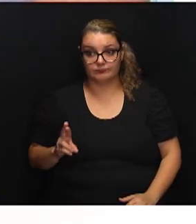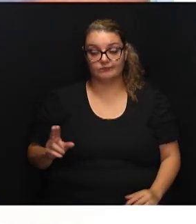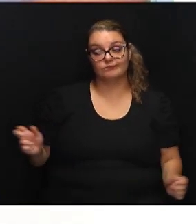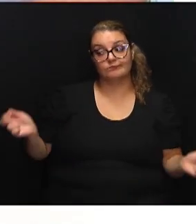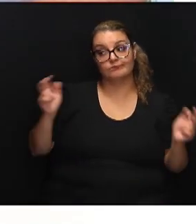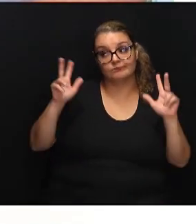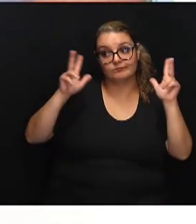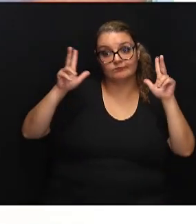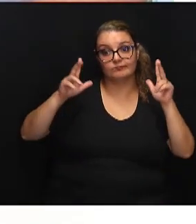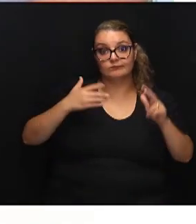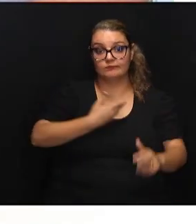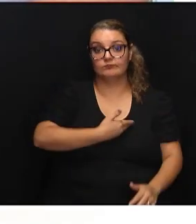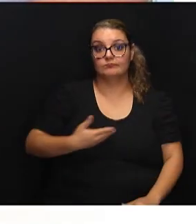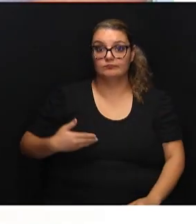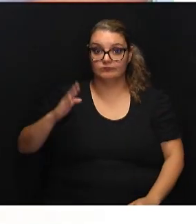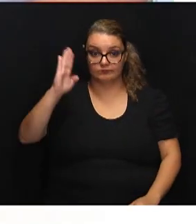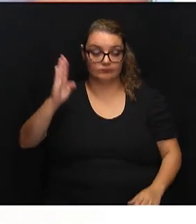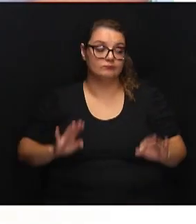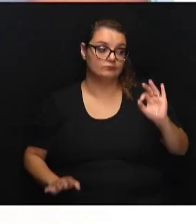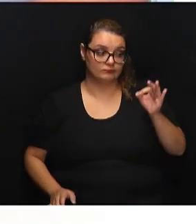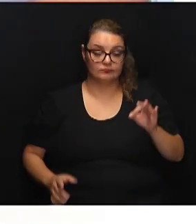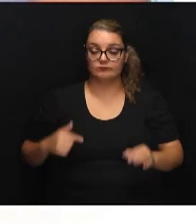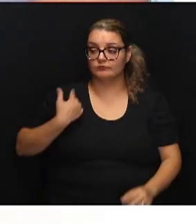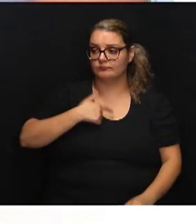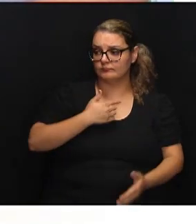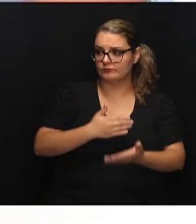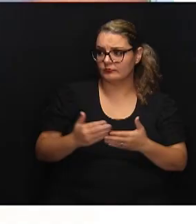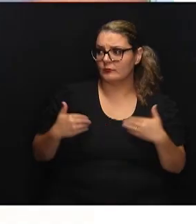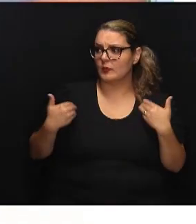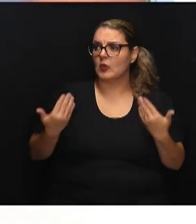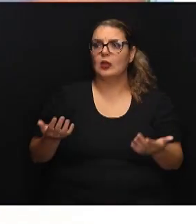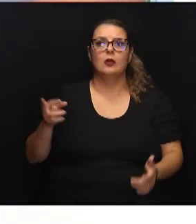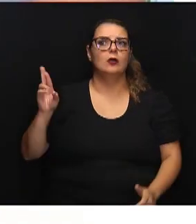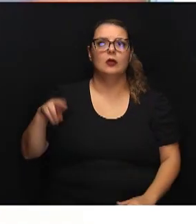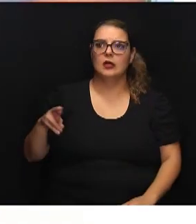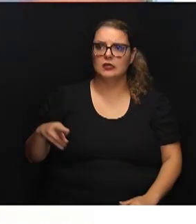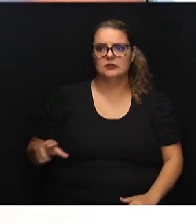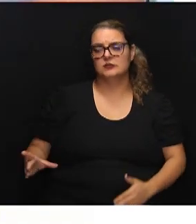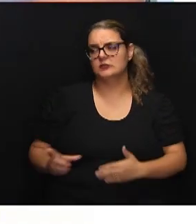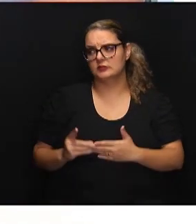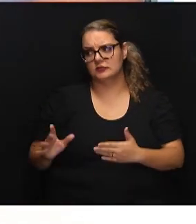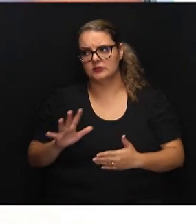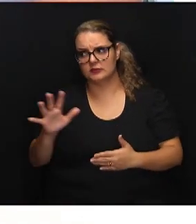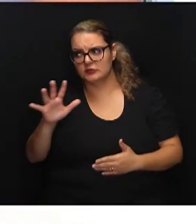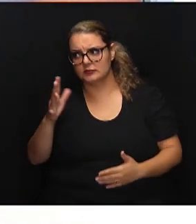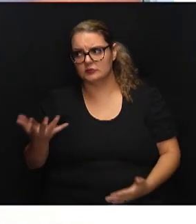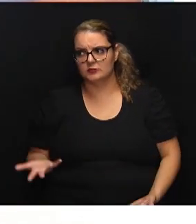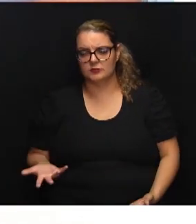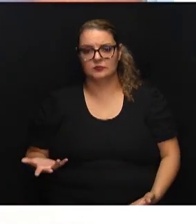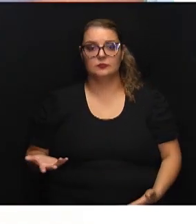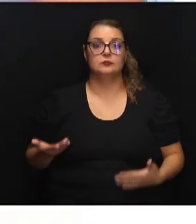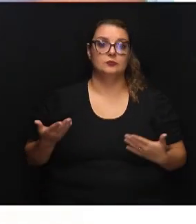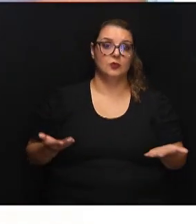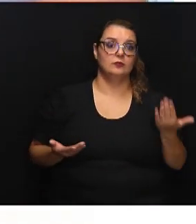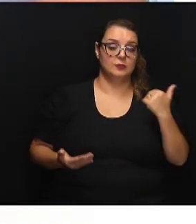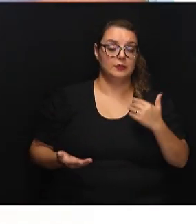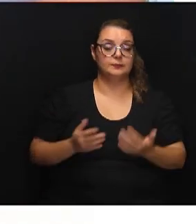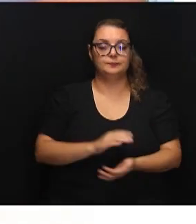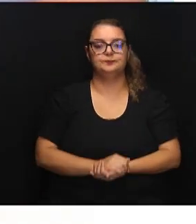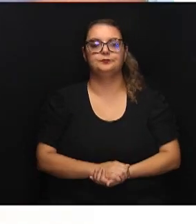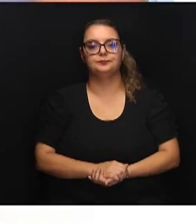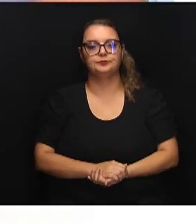para o governo brasileiro, né? Para a gente começar, qual que é o motivo dessa alta da moeda norte-americana? Bom, vamos lá.